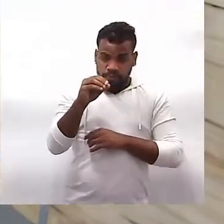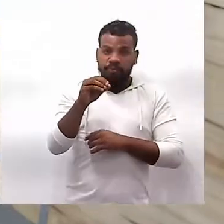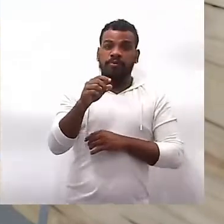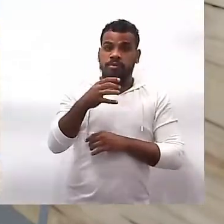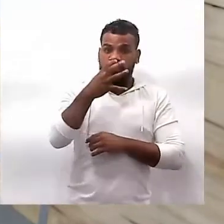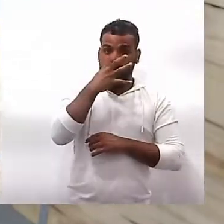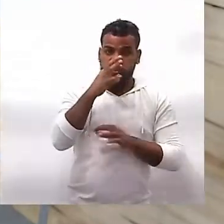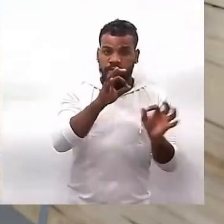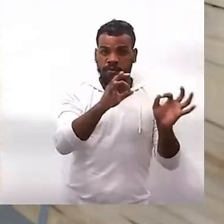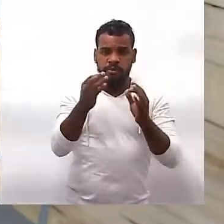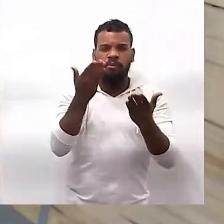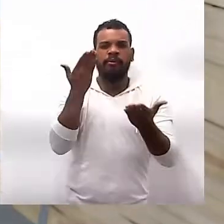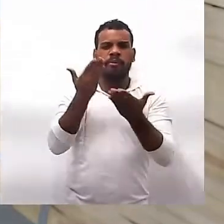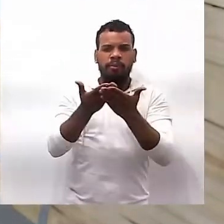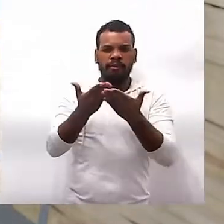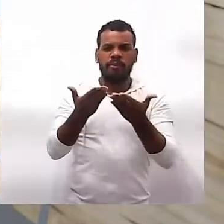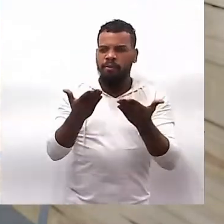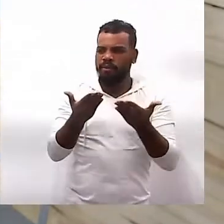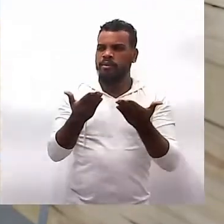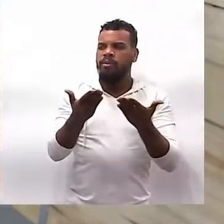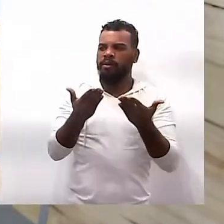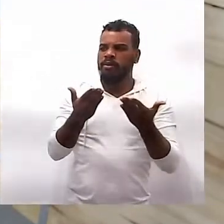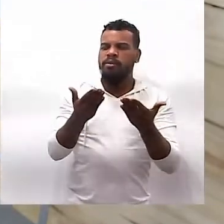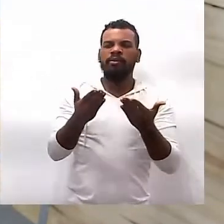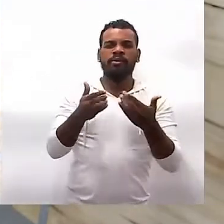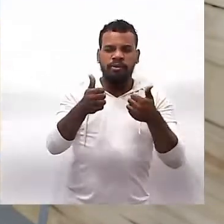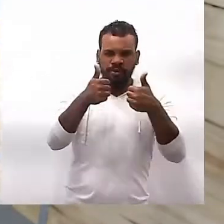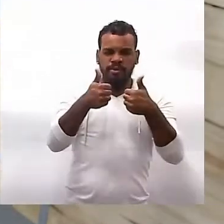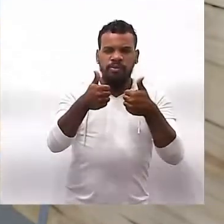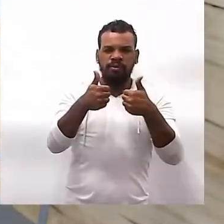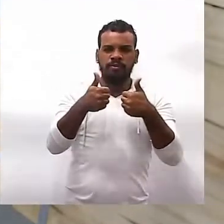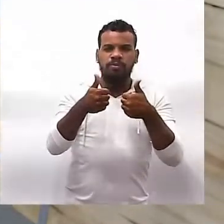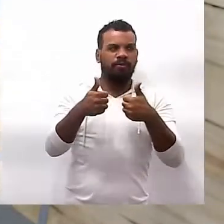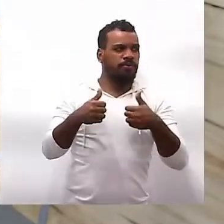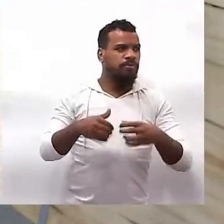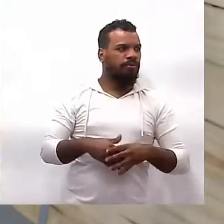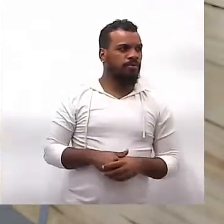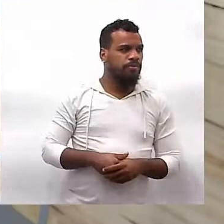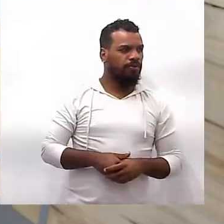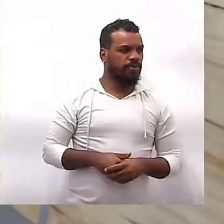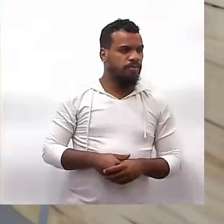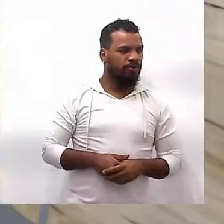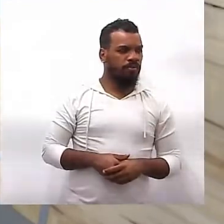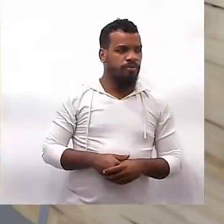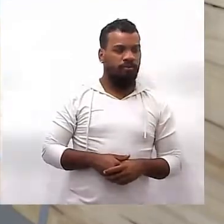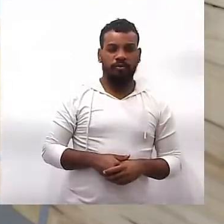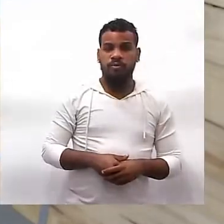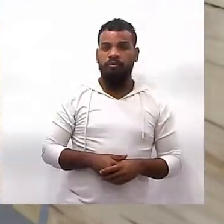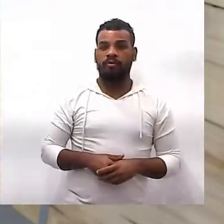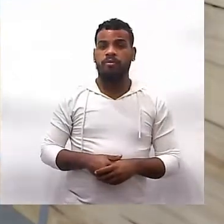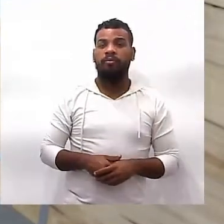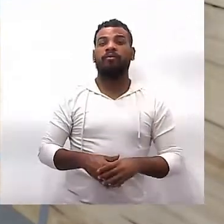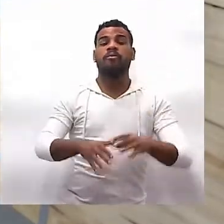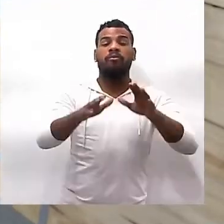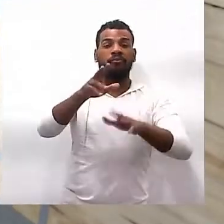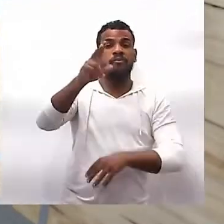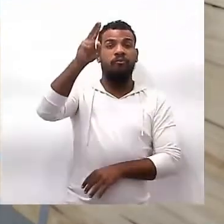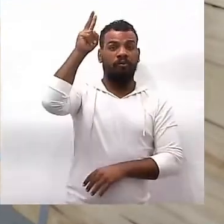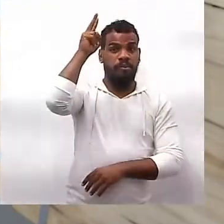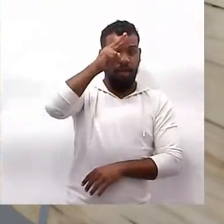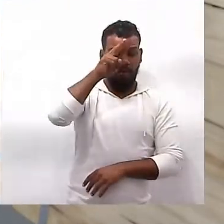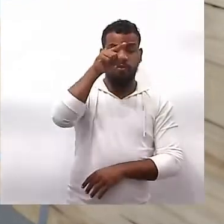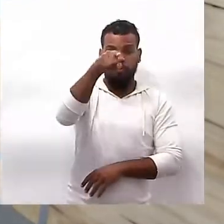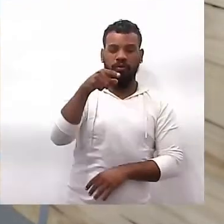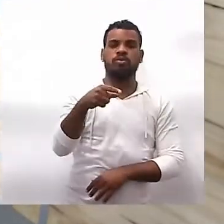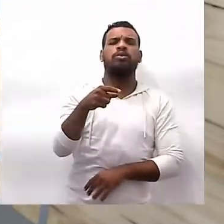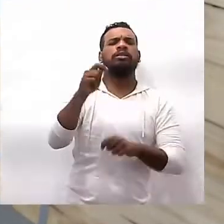assistir nossas aulas aqui ao vivo, beleza? Pode? Então assim, lembrem que vocês conseguem me acompanhar